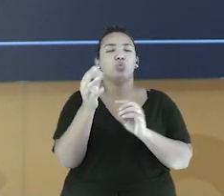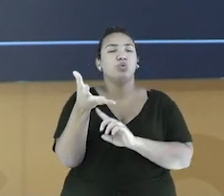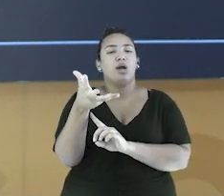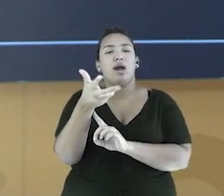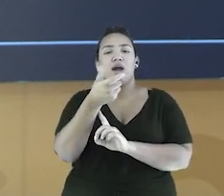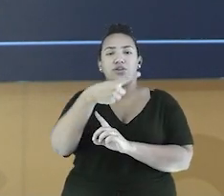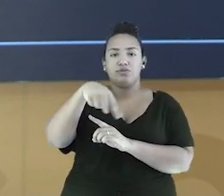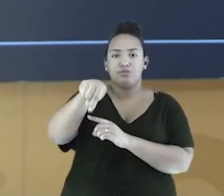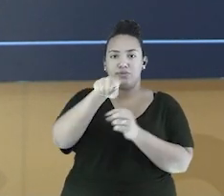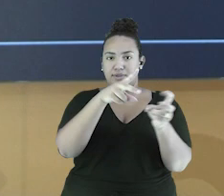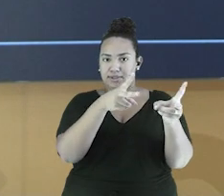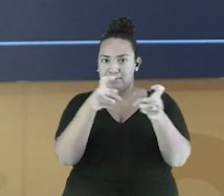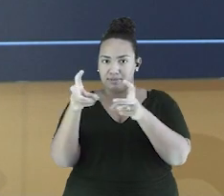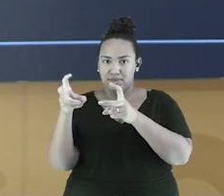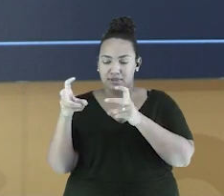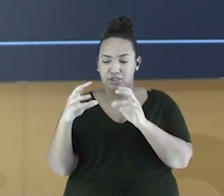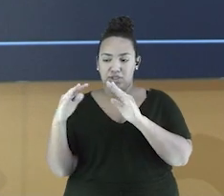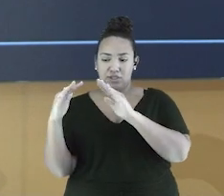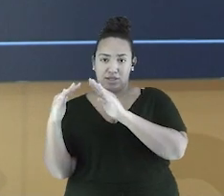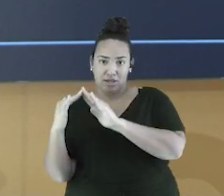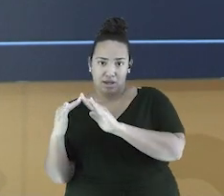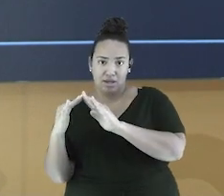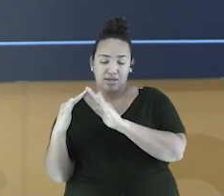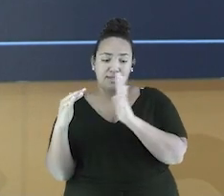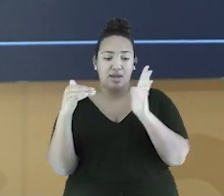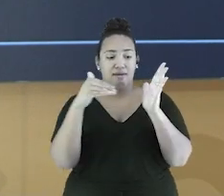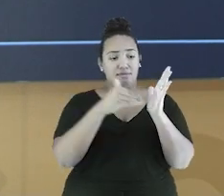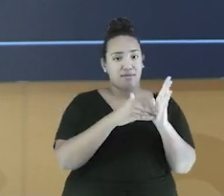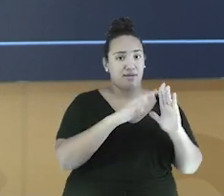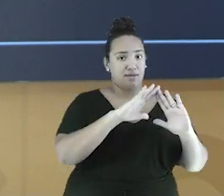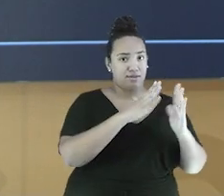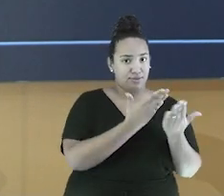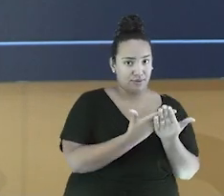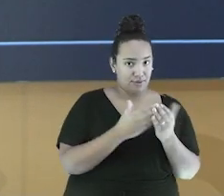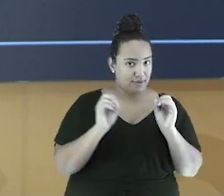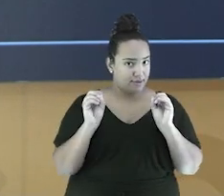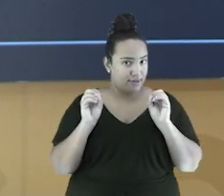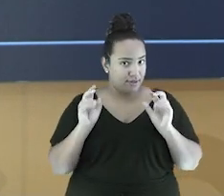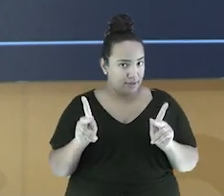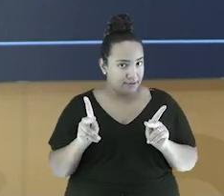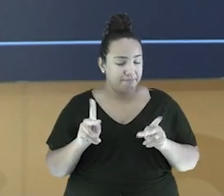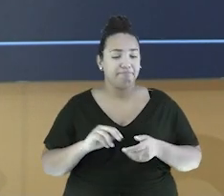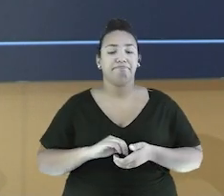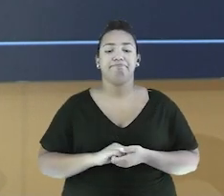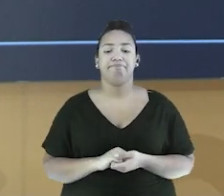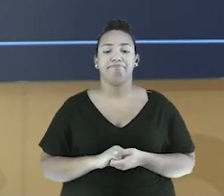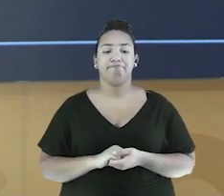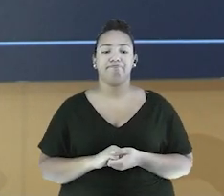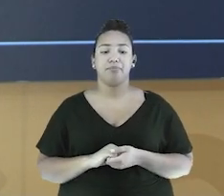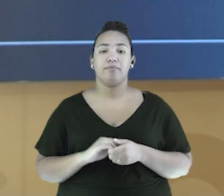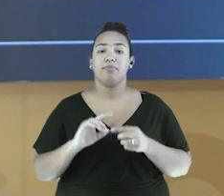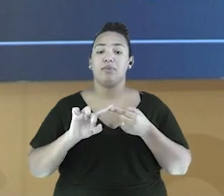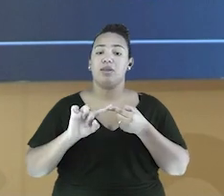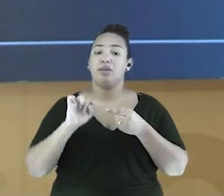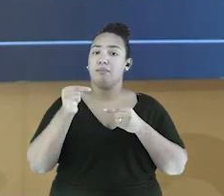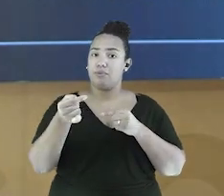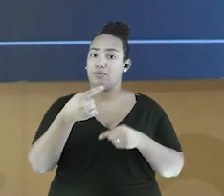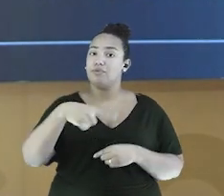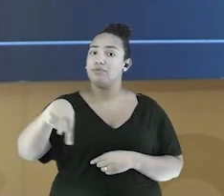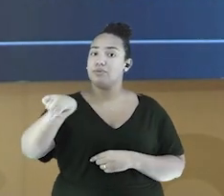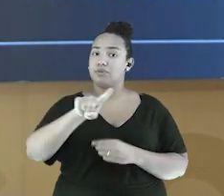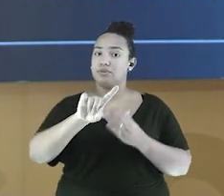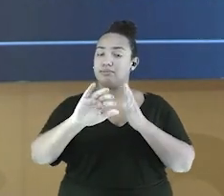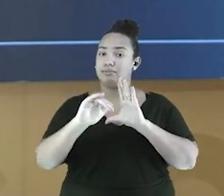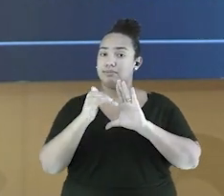perceber do caminho de casa até a escola. Anotou? Depois, vocês vão enviar